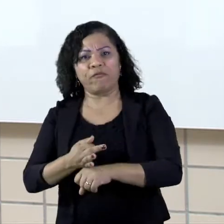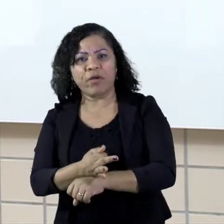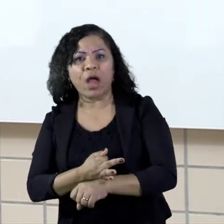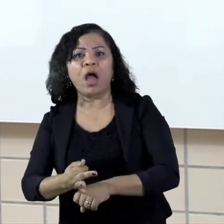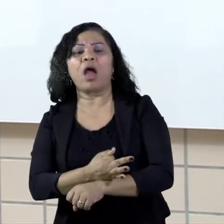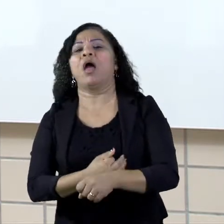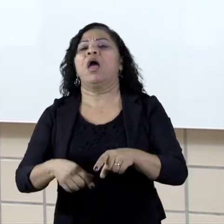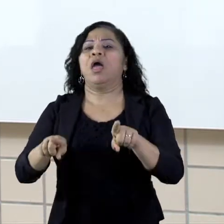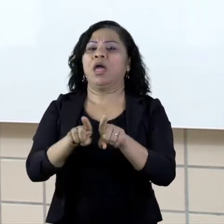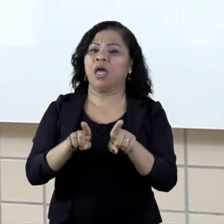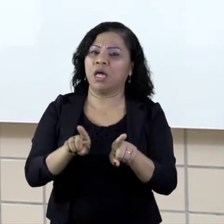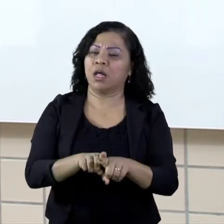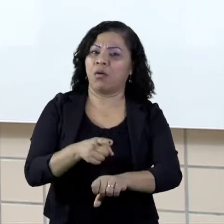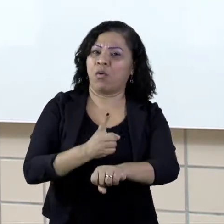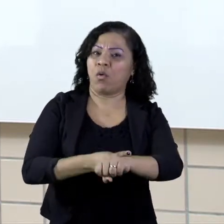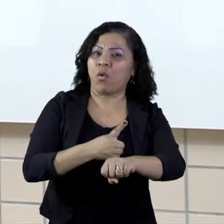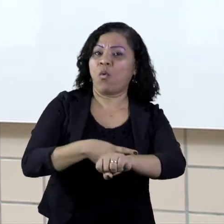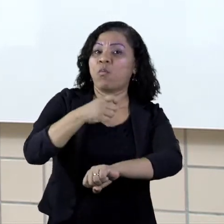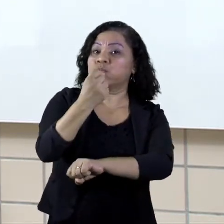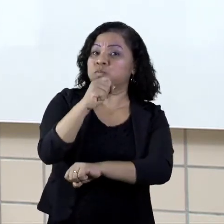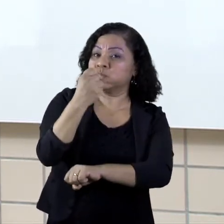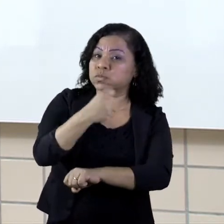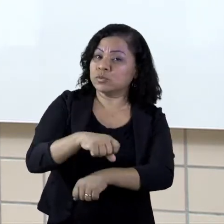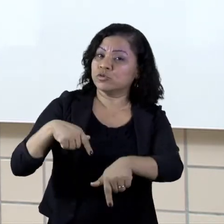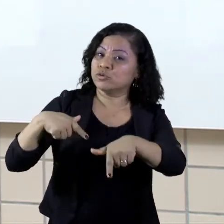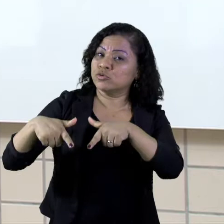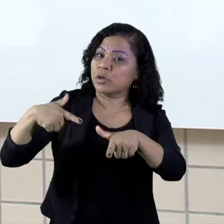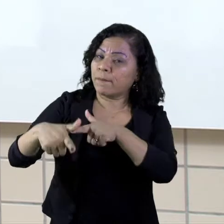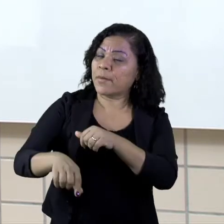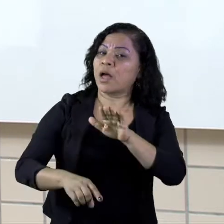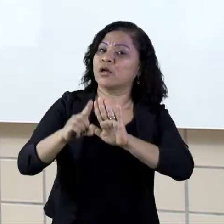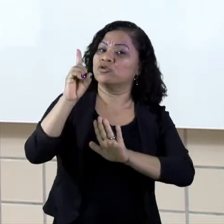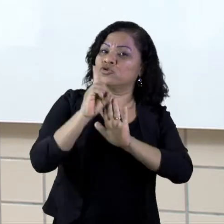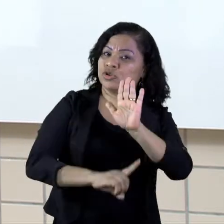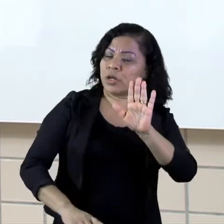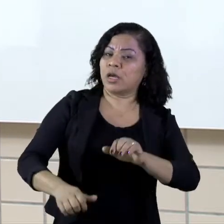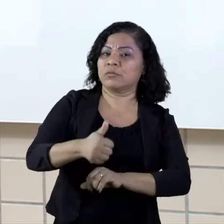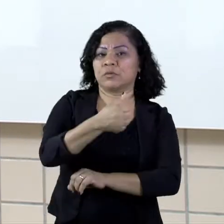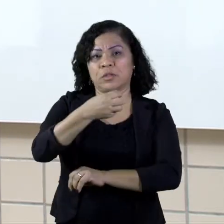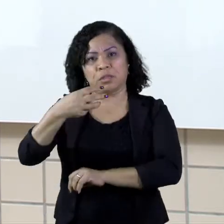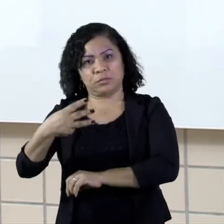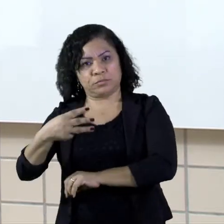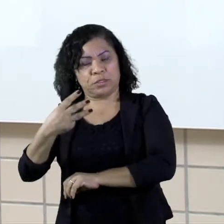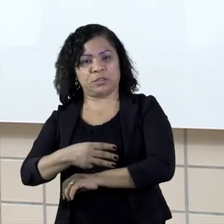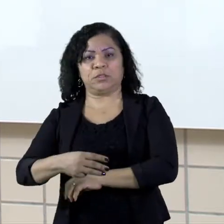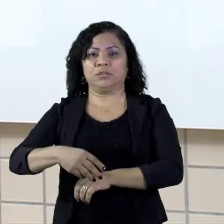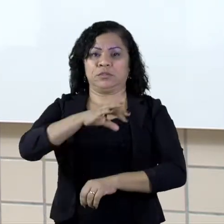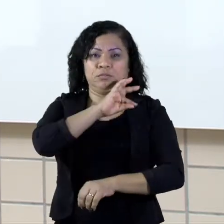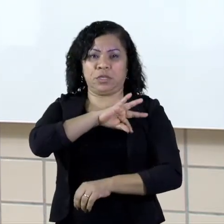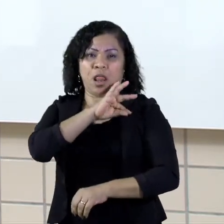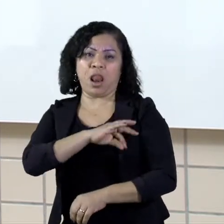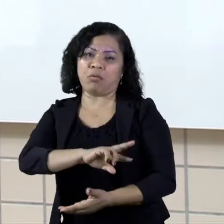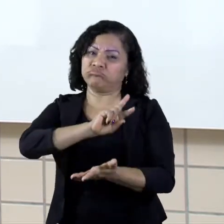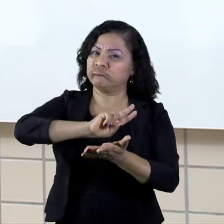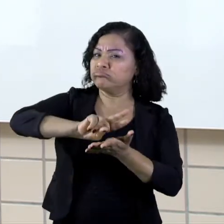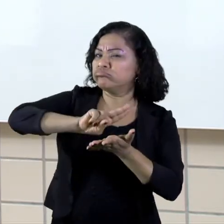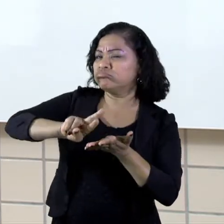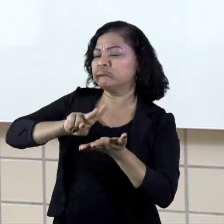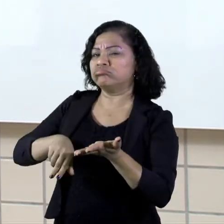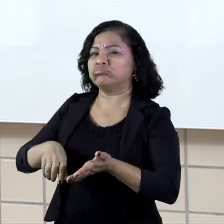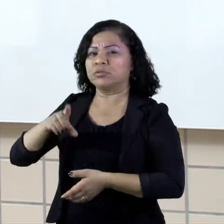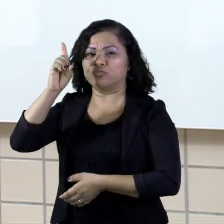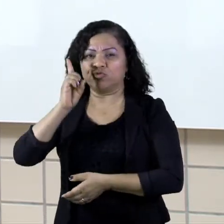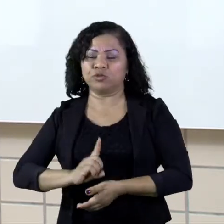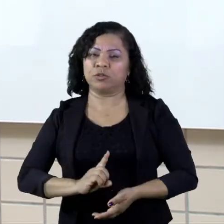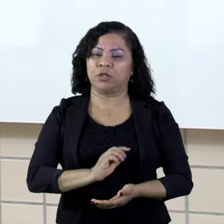horas de trabalho, direito a 13º salário, uma série de direitos, mas nem